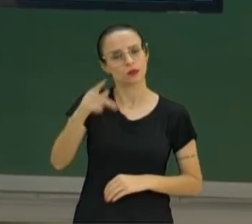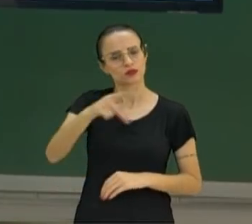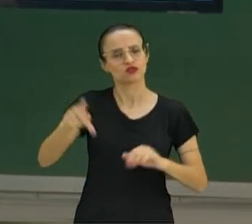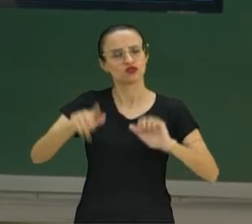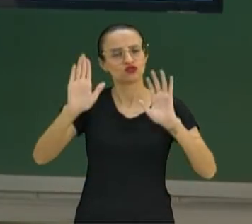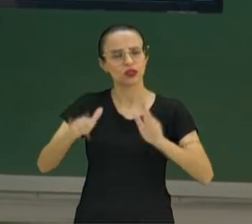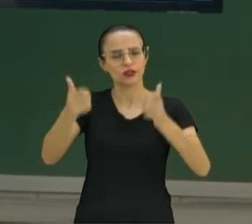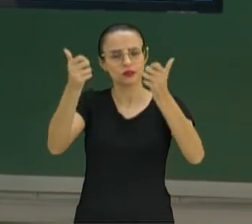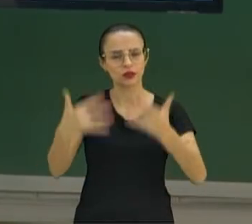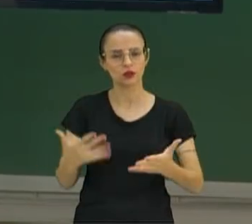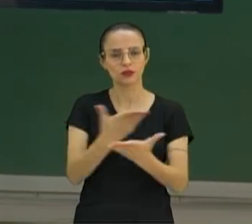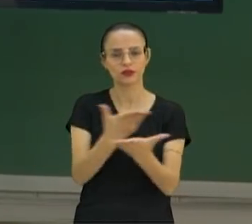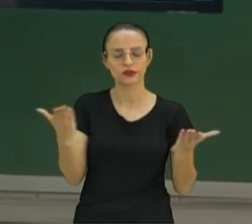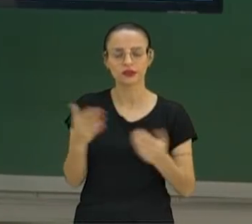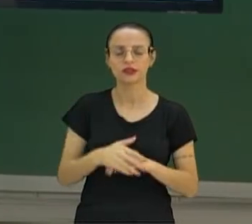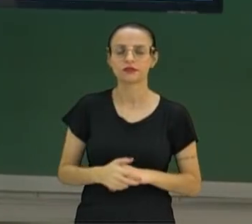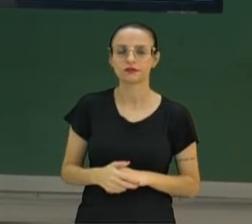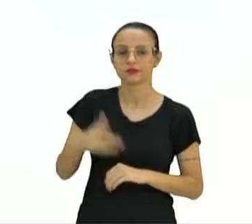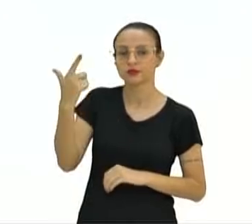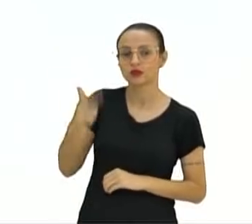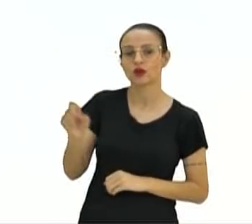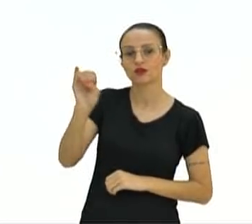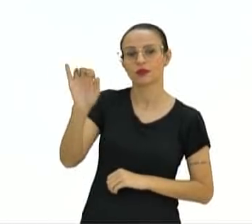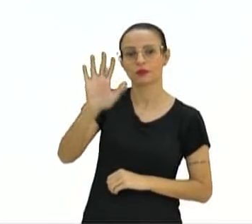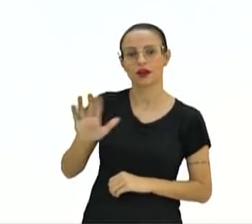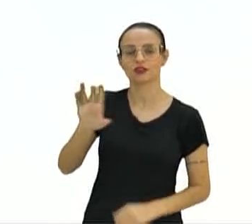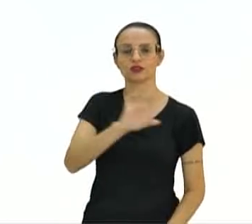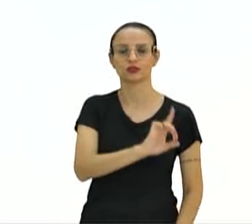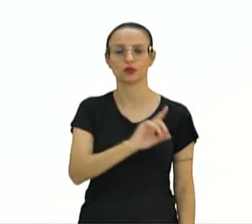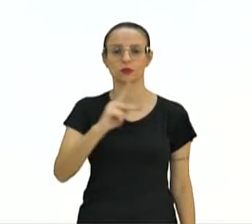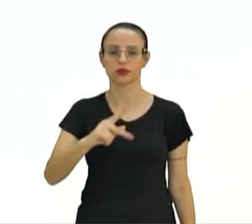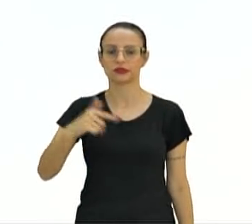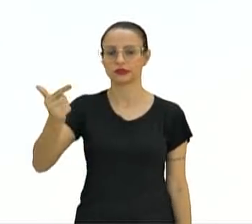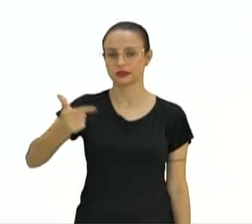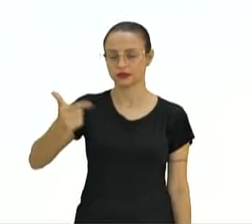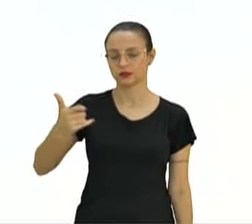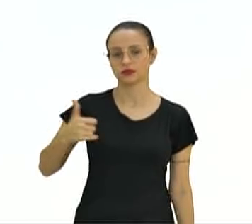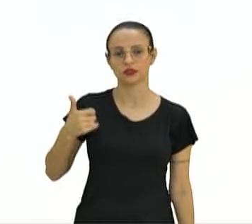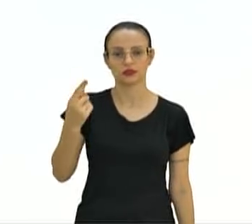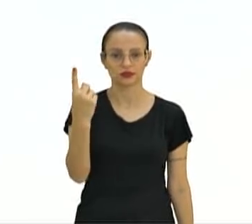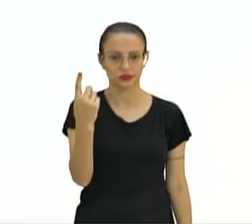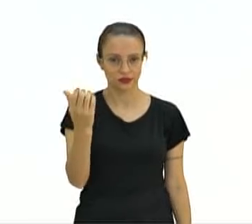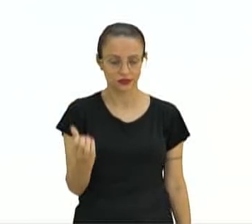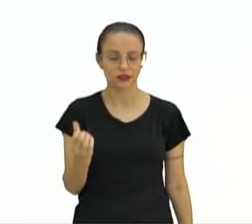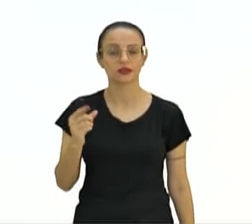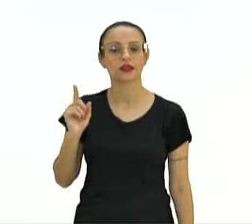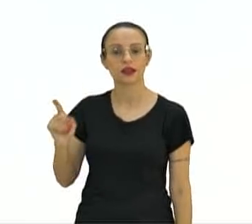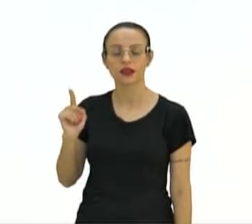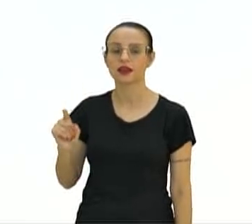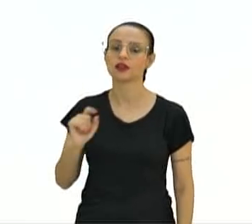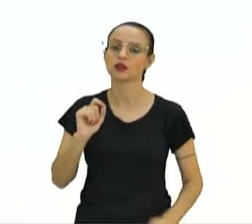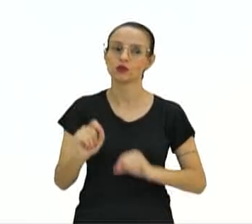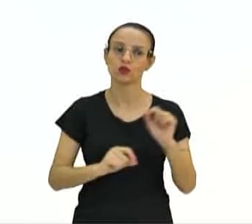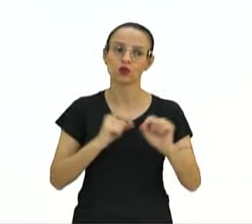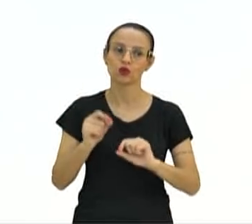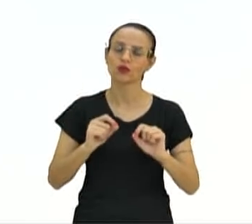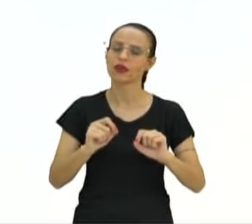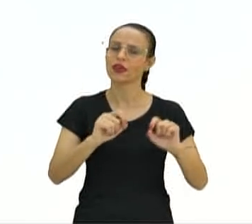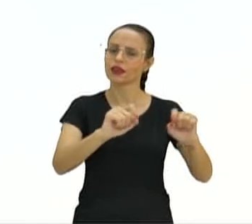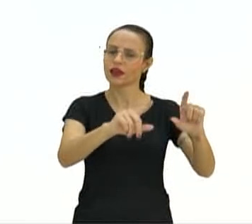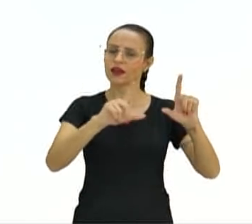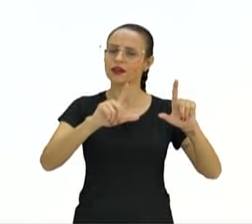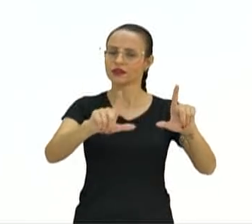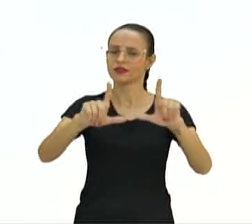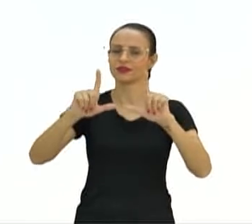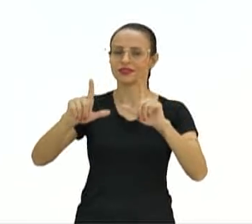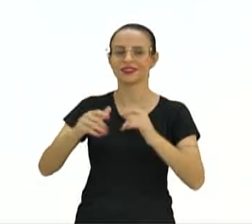para vocês, trago aqui novamente uma imagem de Dom Pedro II aos 16 anos. Ele vai sendo retratado, principalmente